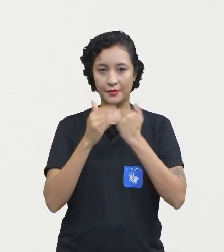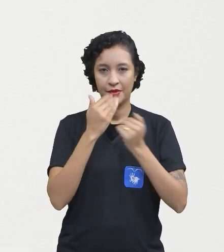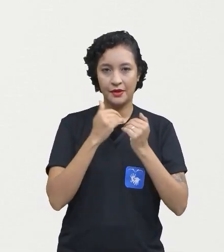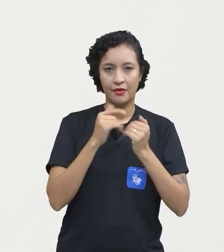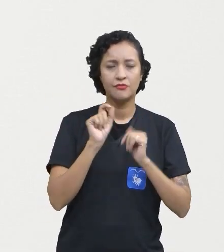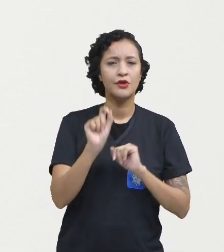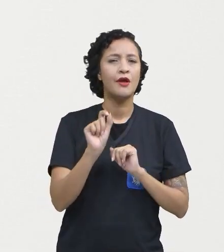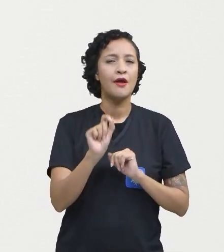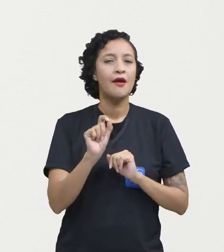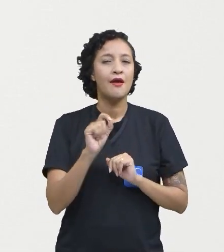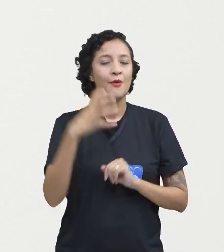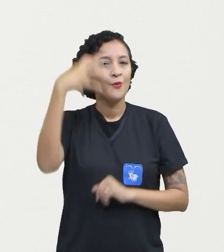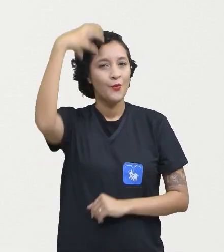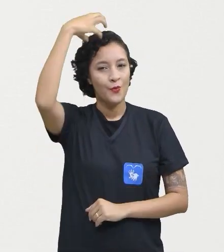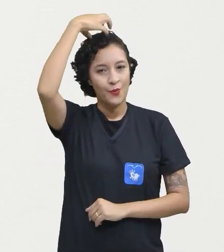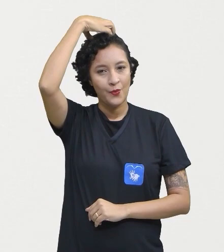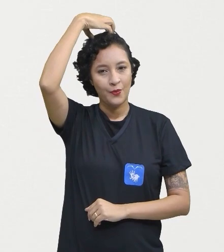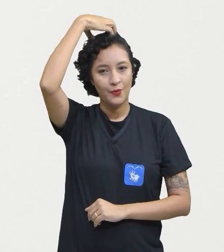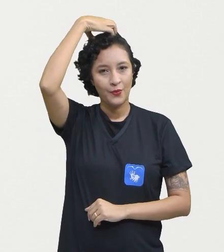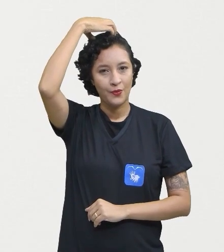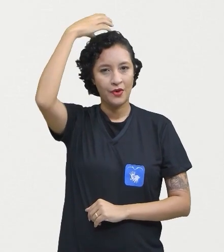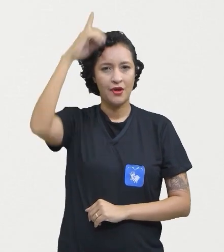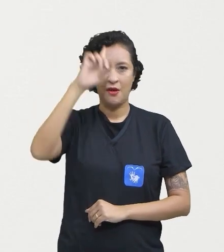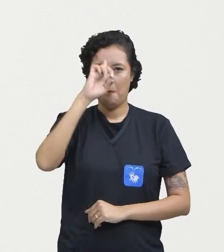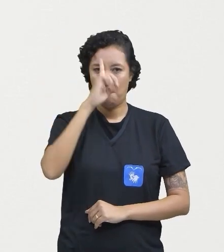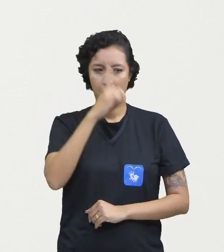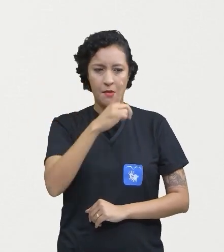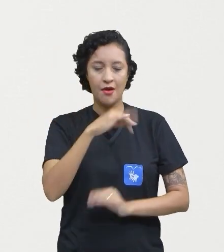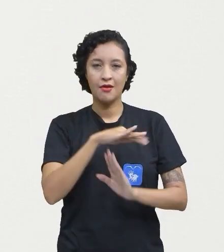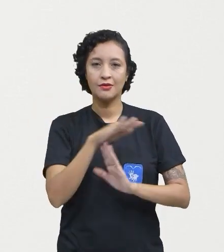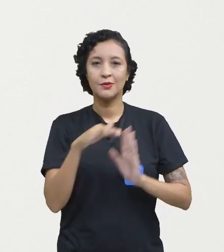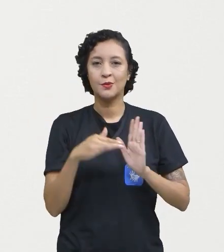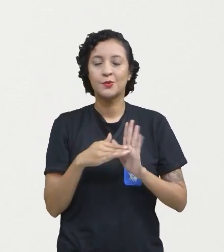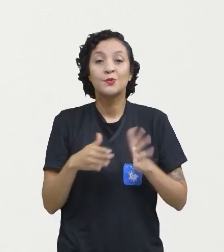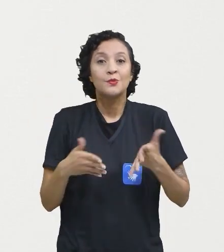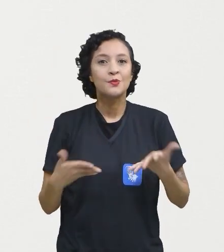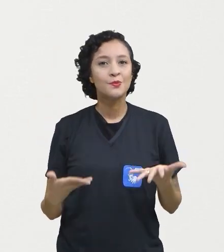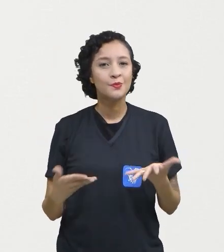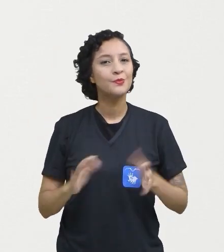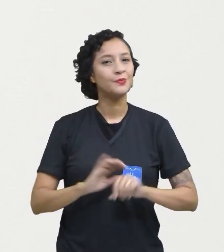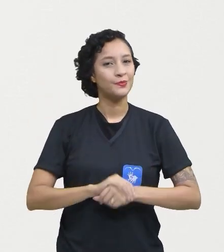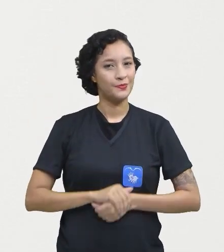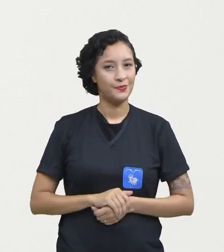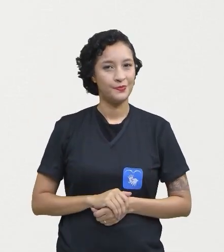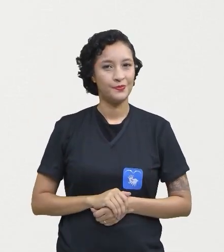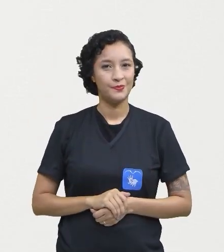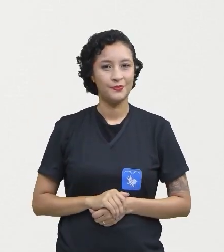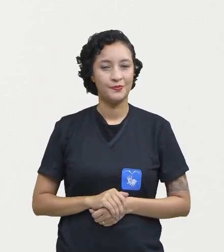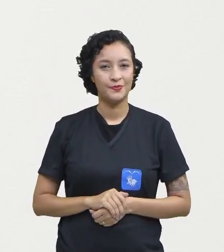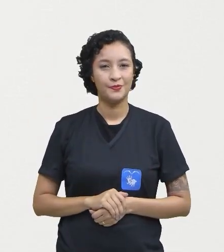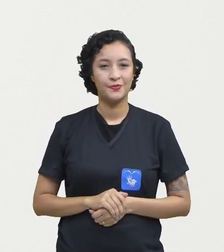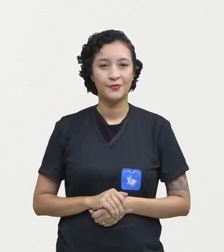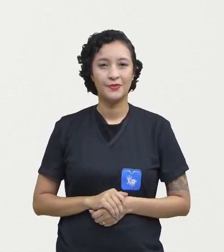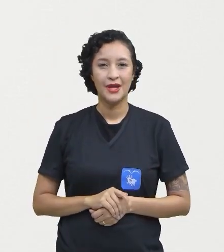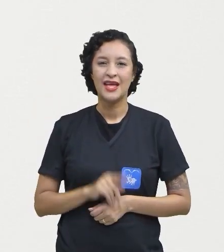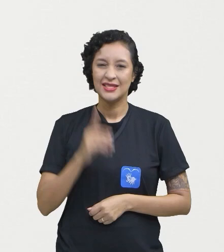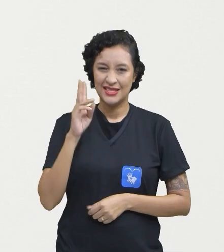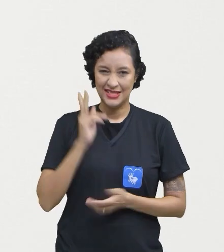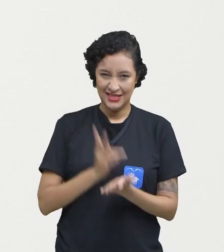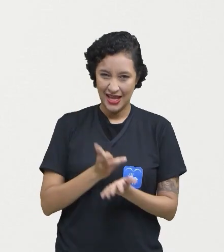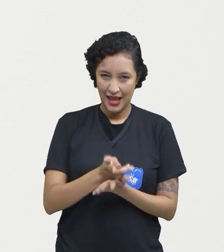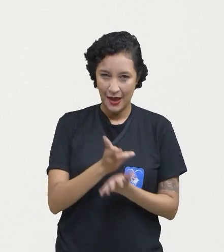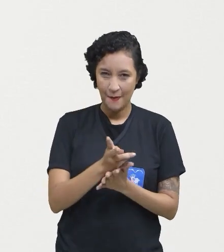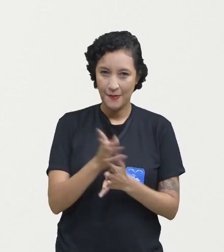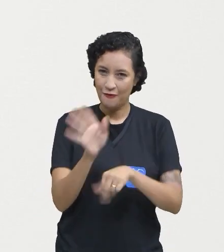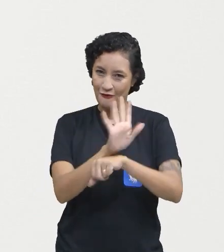é o rei? Quem é que manda em tudo, né? Que a gente vê em desenho animado, que sempre ele está no topo, né? Quem é o